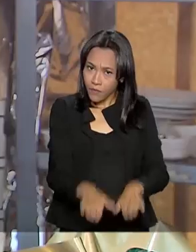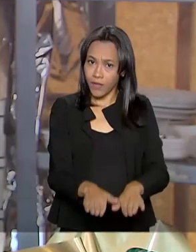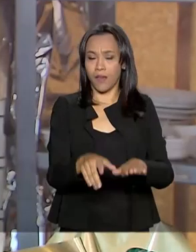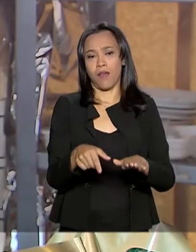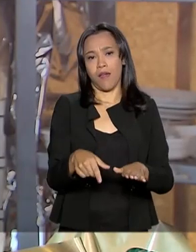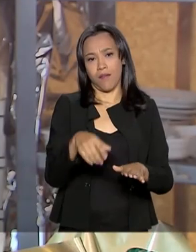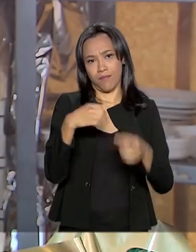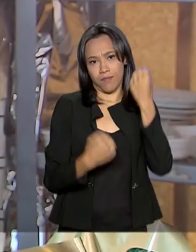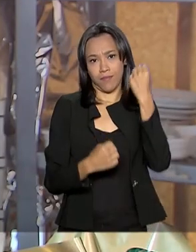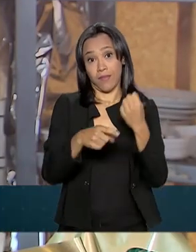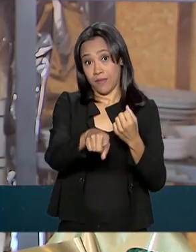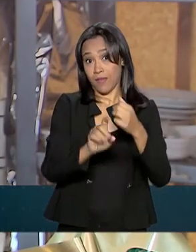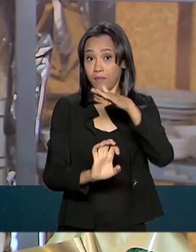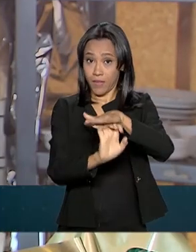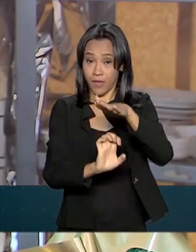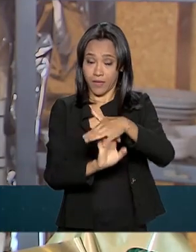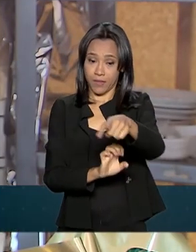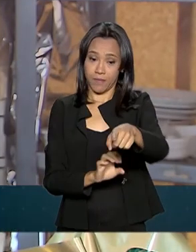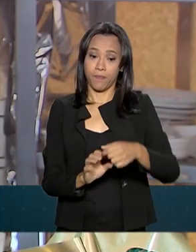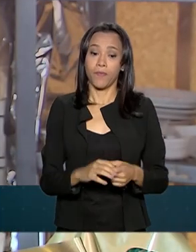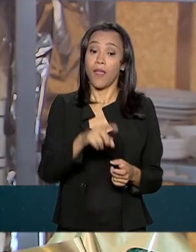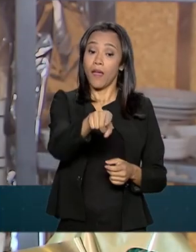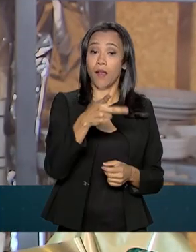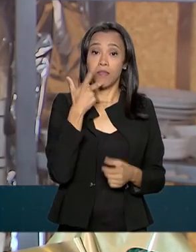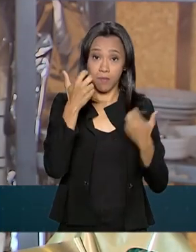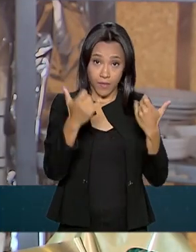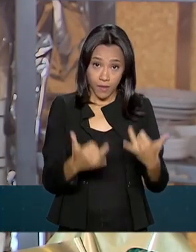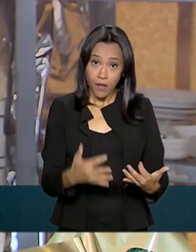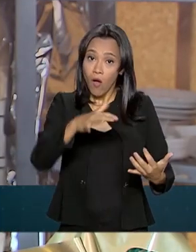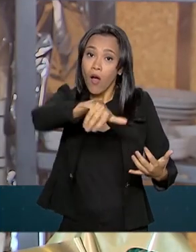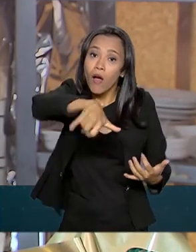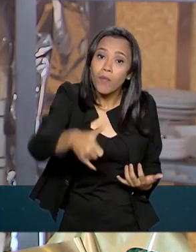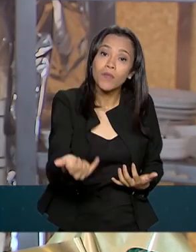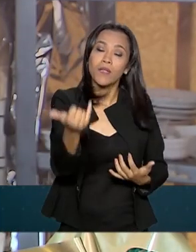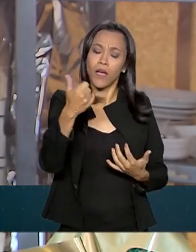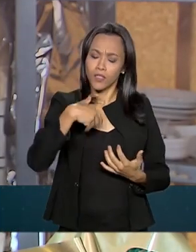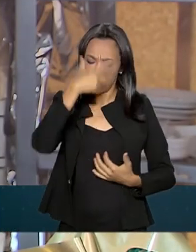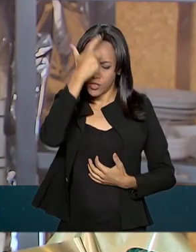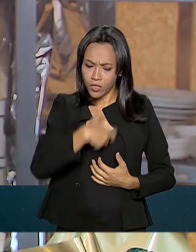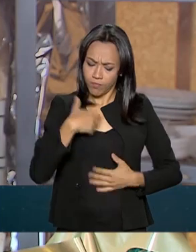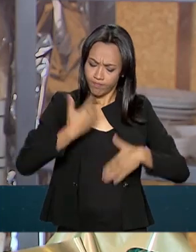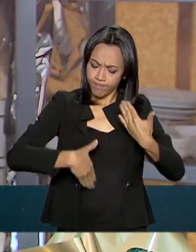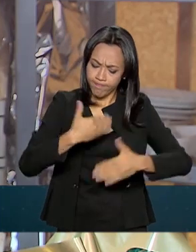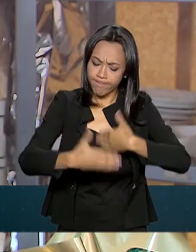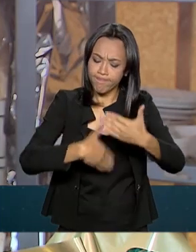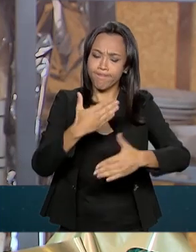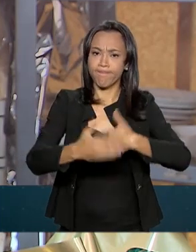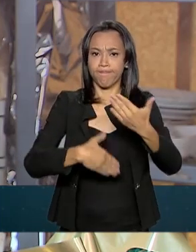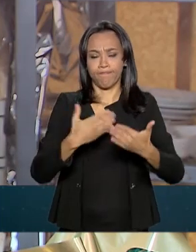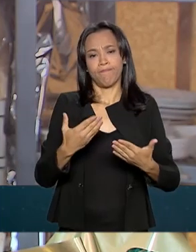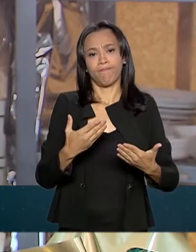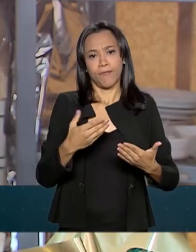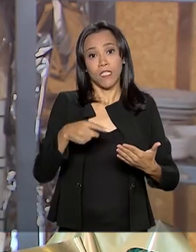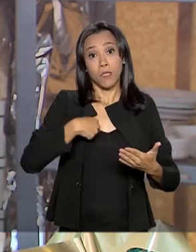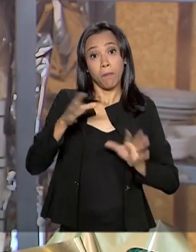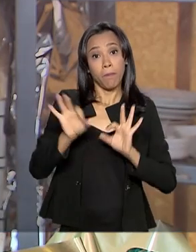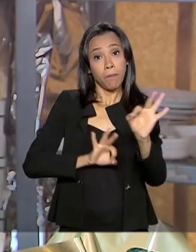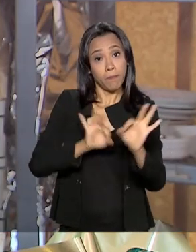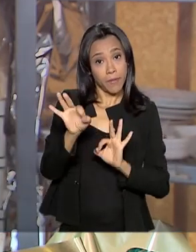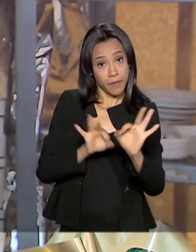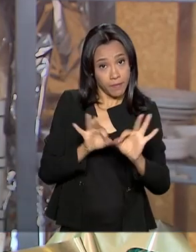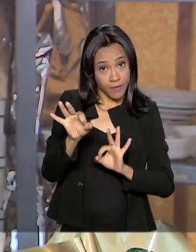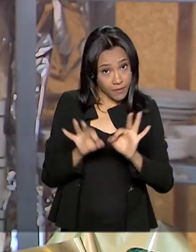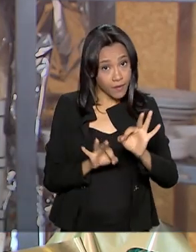é uma oportunidade que eu estou tendo de crescer e desenvolver de poder é preparar